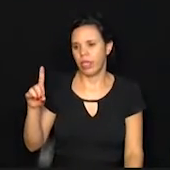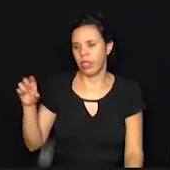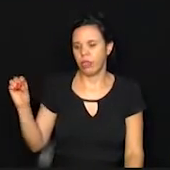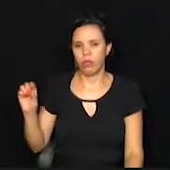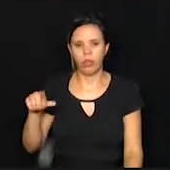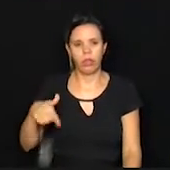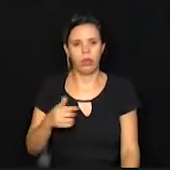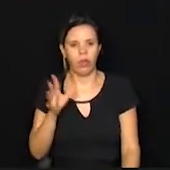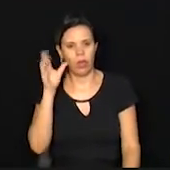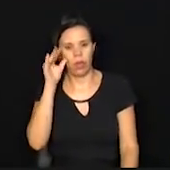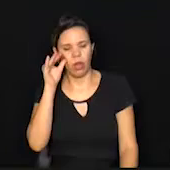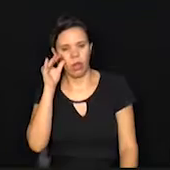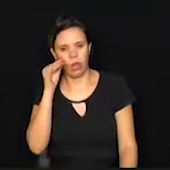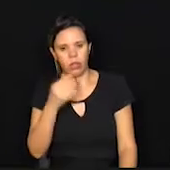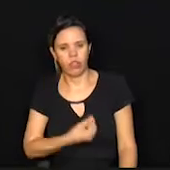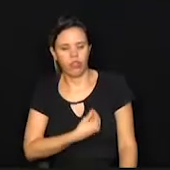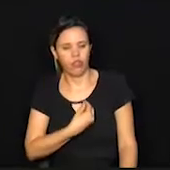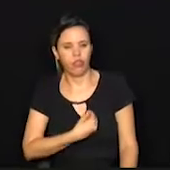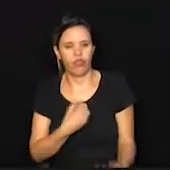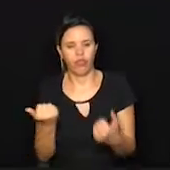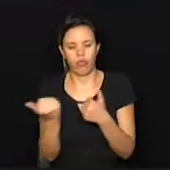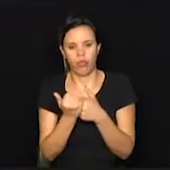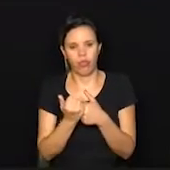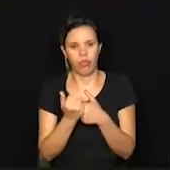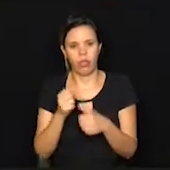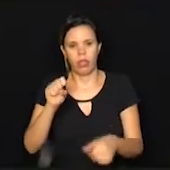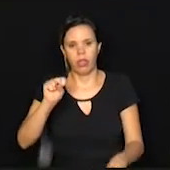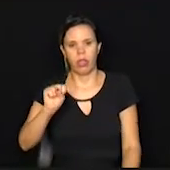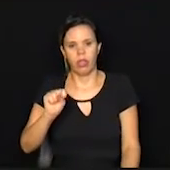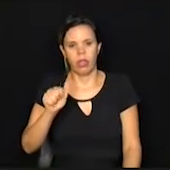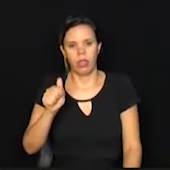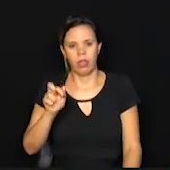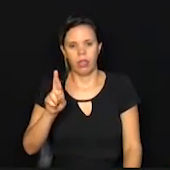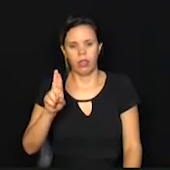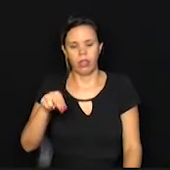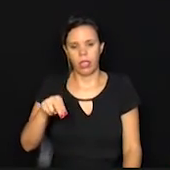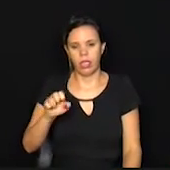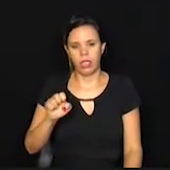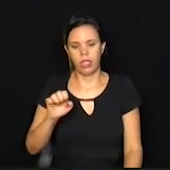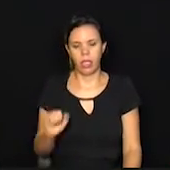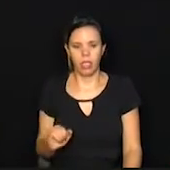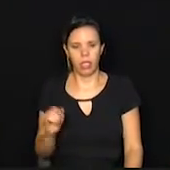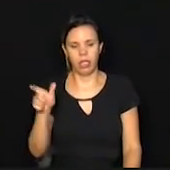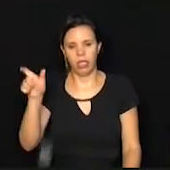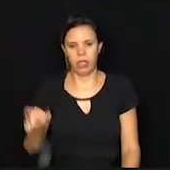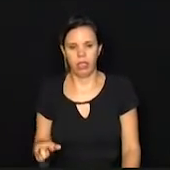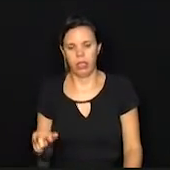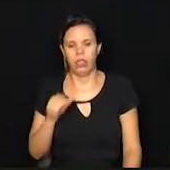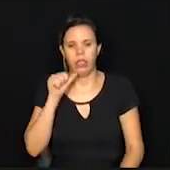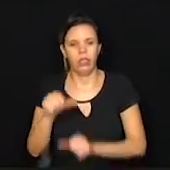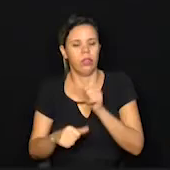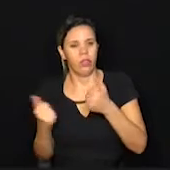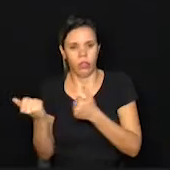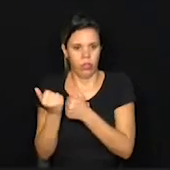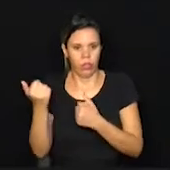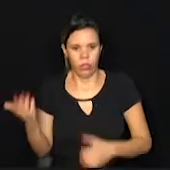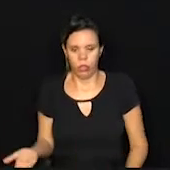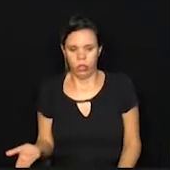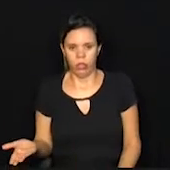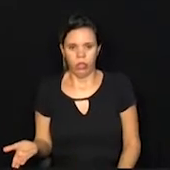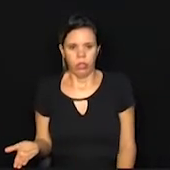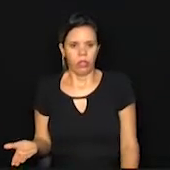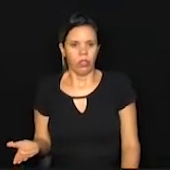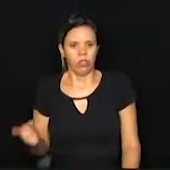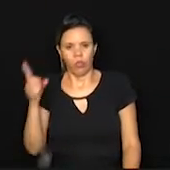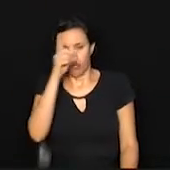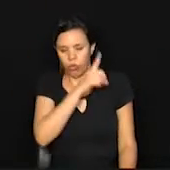é que o Tancredo tinha na vice um senhor chapado José Sarney o José Sarney foi virou vice do Tancredo